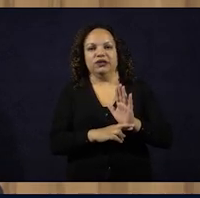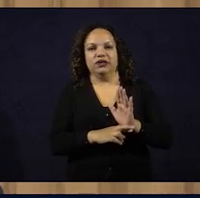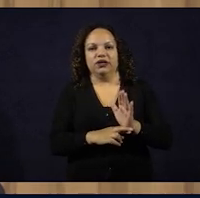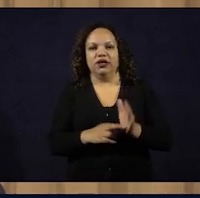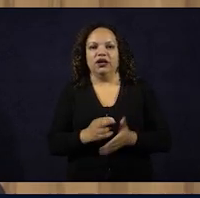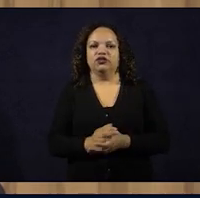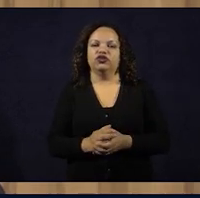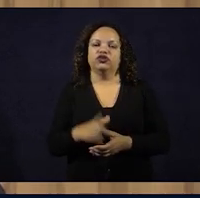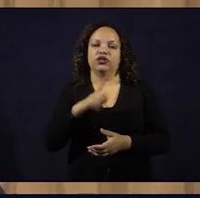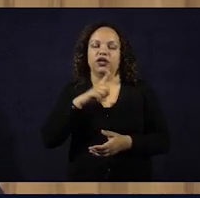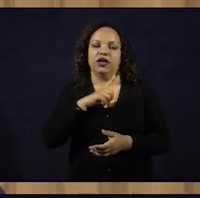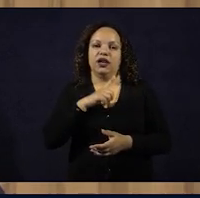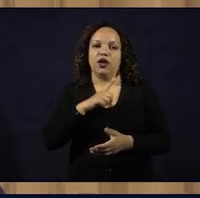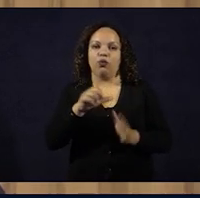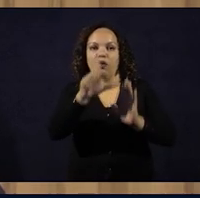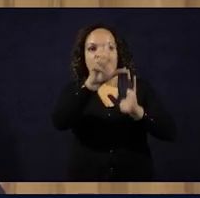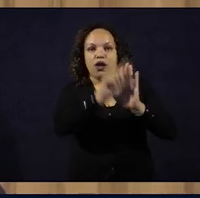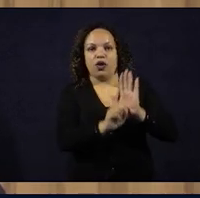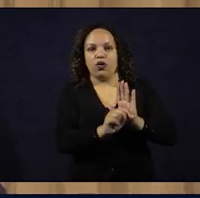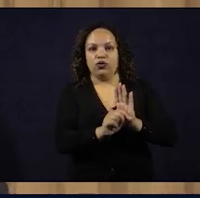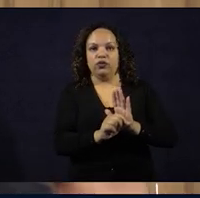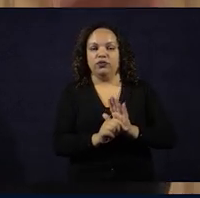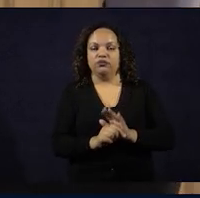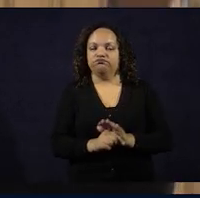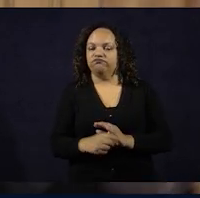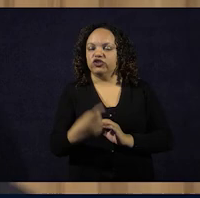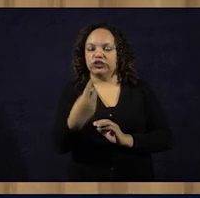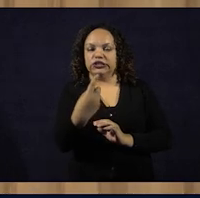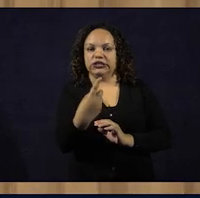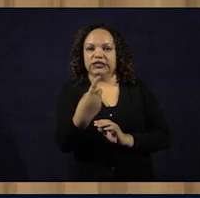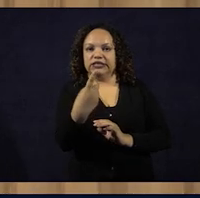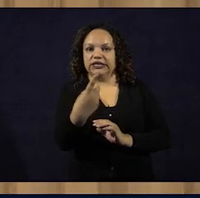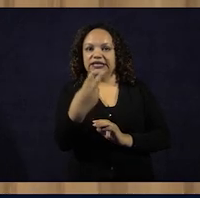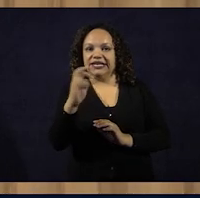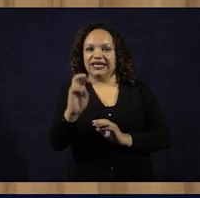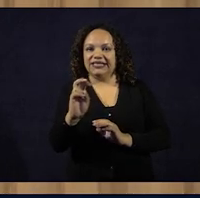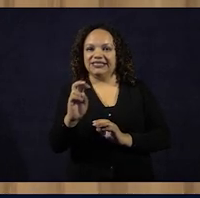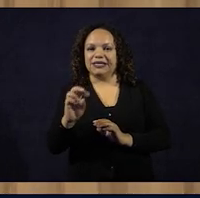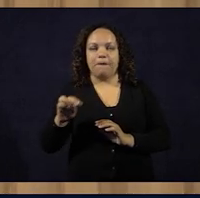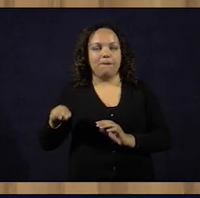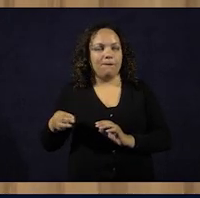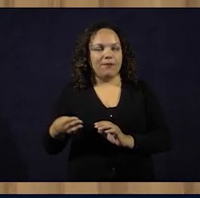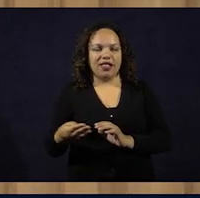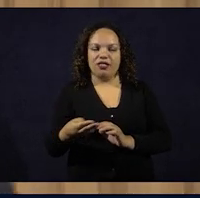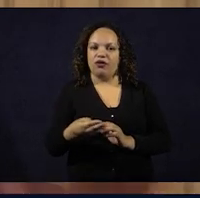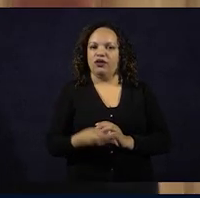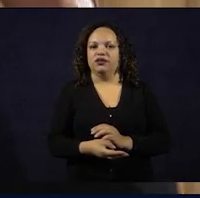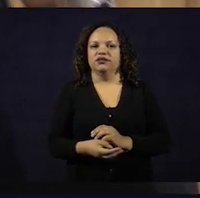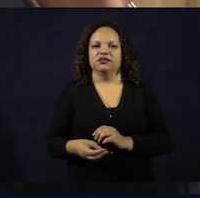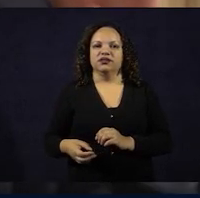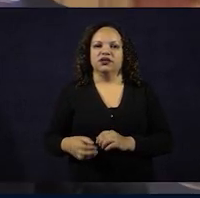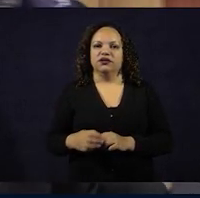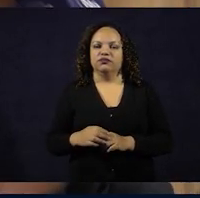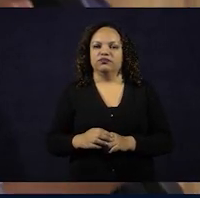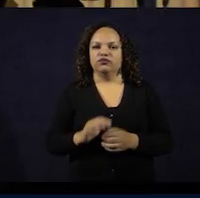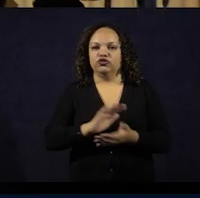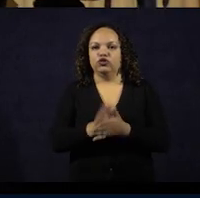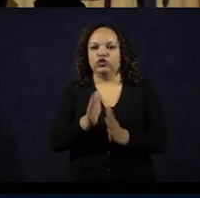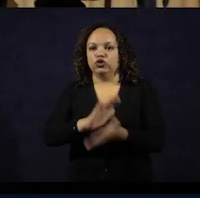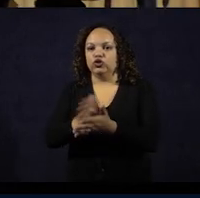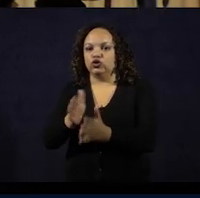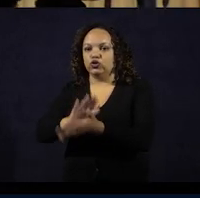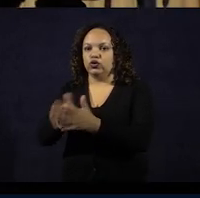15 milhões de toneladas de CO2 então assim para citar algumas das tecnologias que a gente tá pensando agora